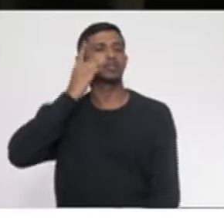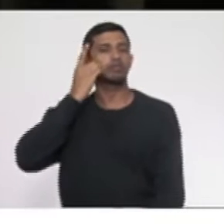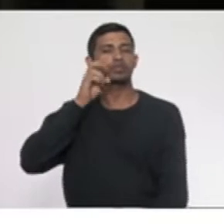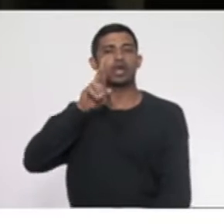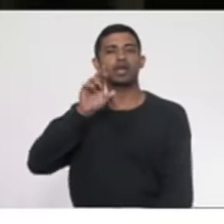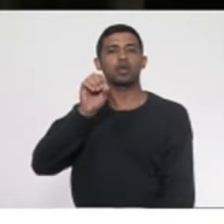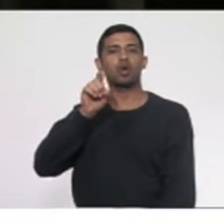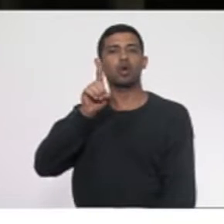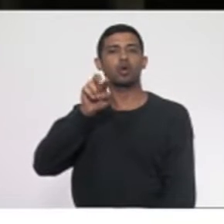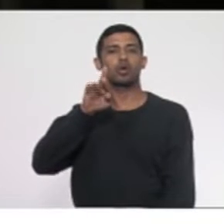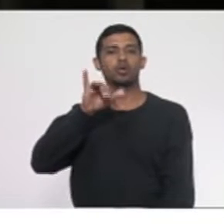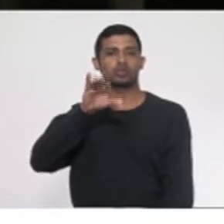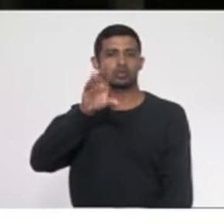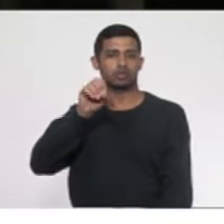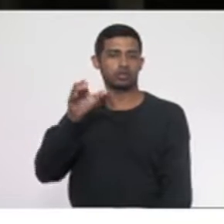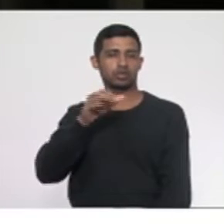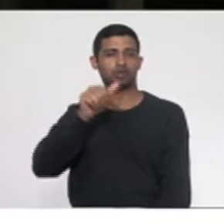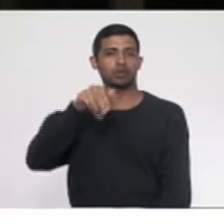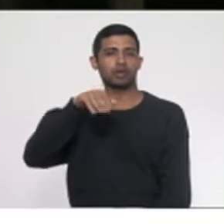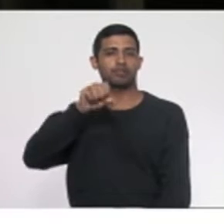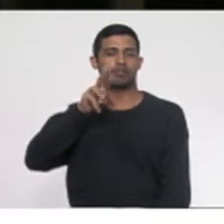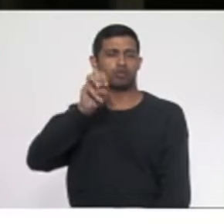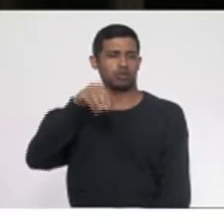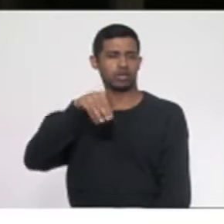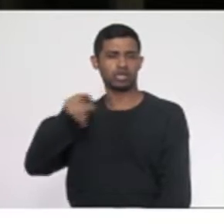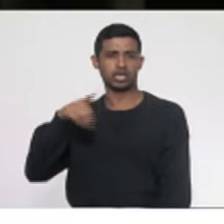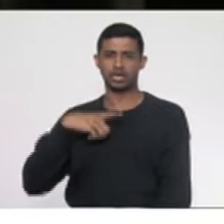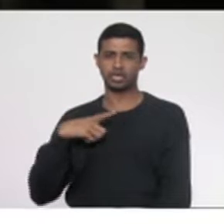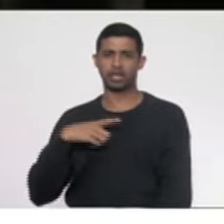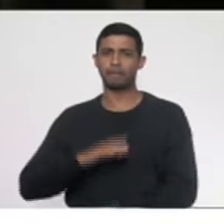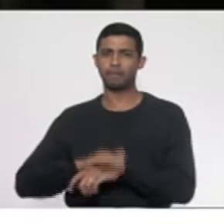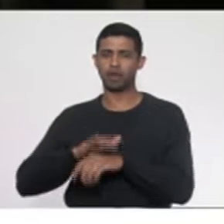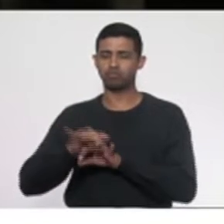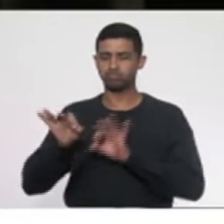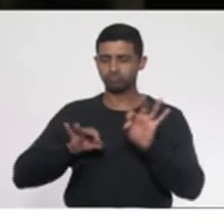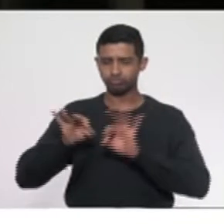Rodrigo Amorim fez uma emenda